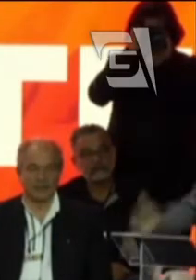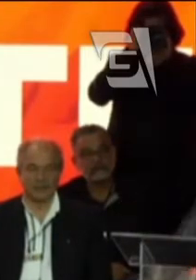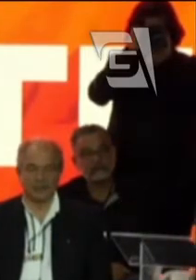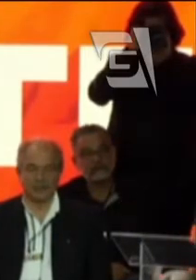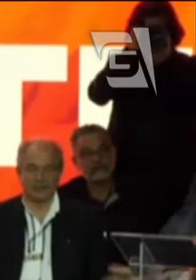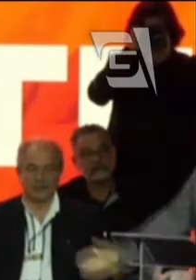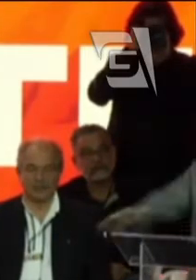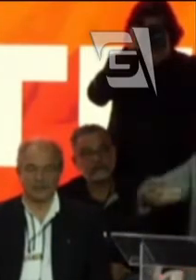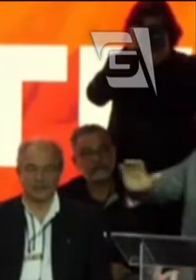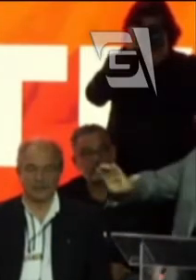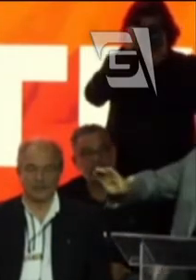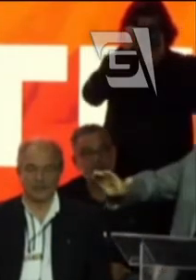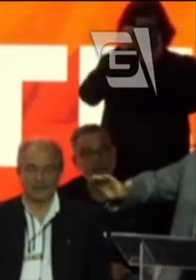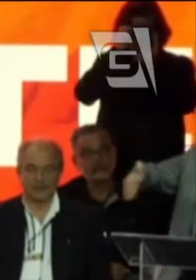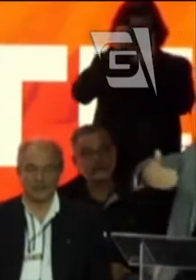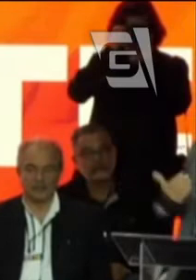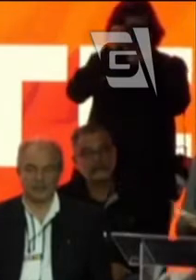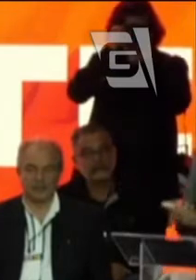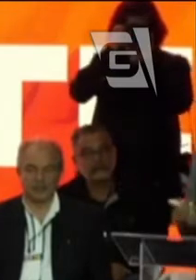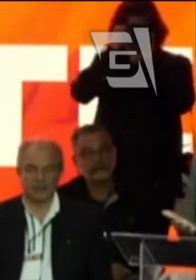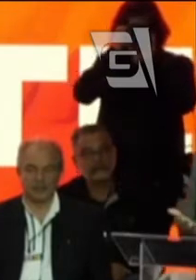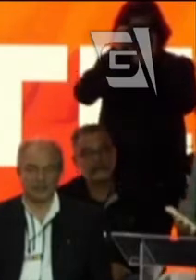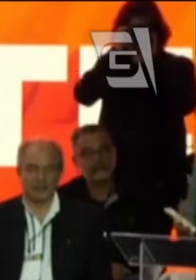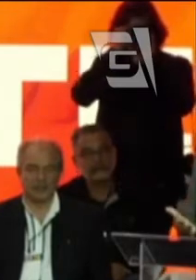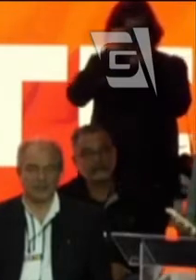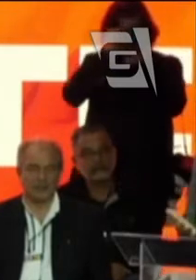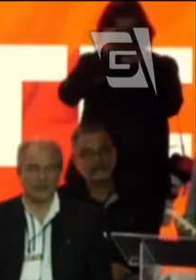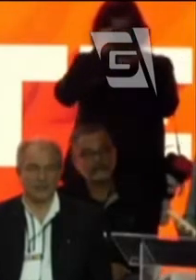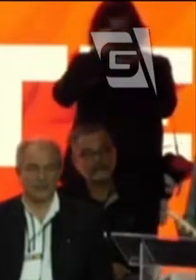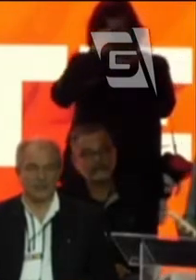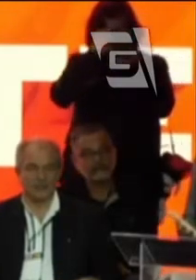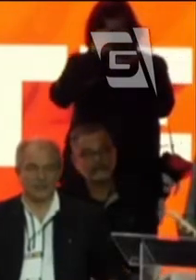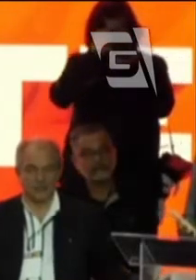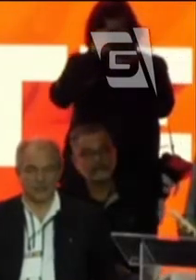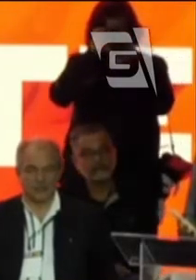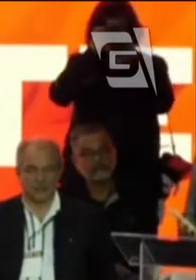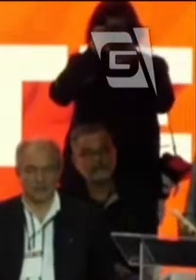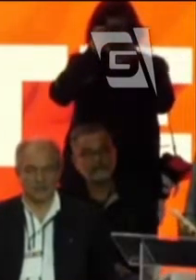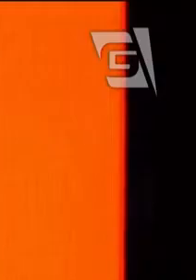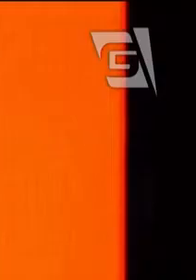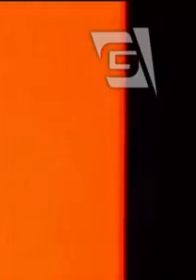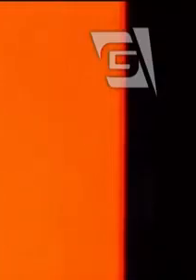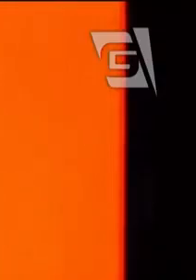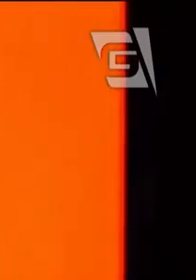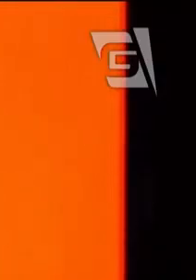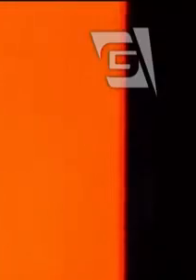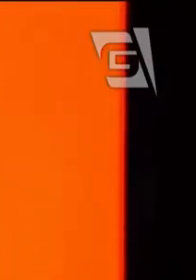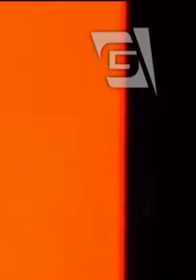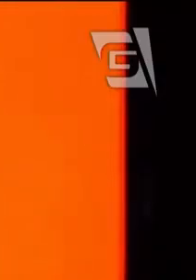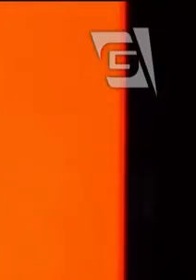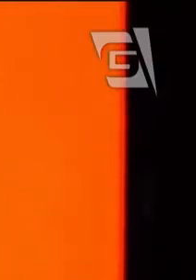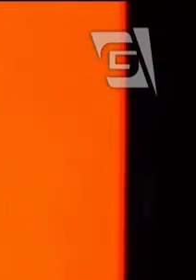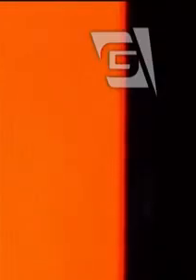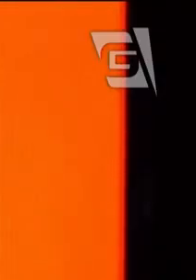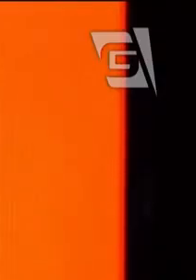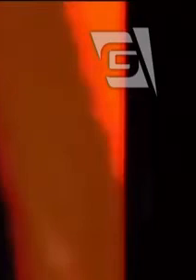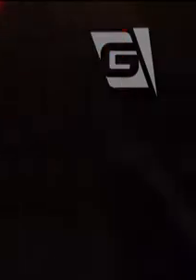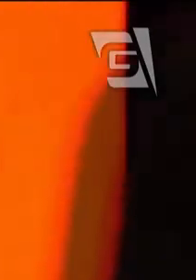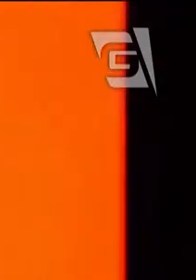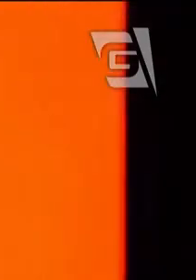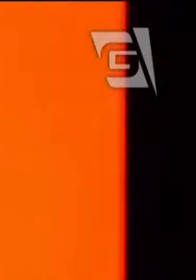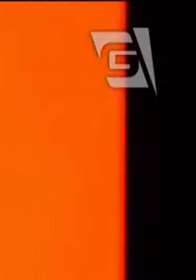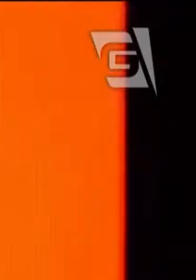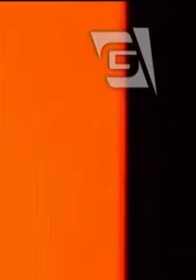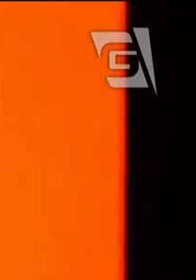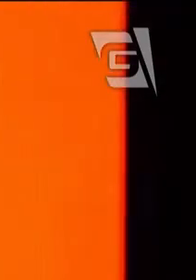de 350 microempresários, realizado num hotel no centro da cidade. O futuro, ele